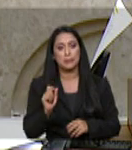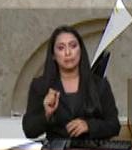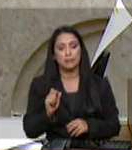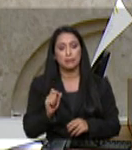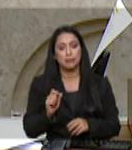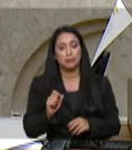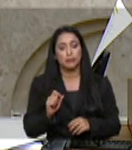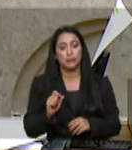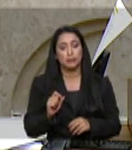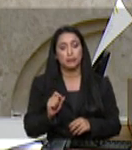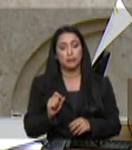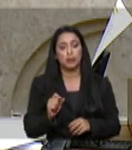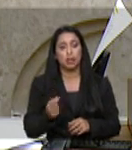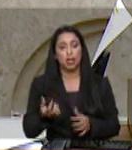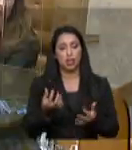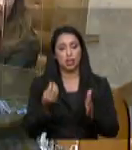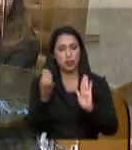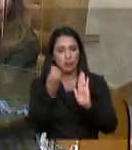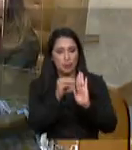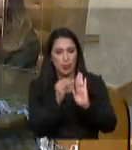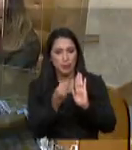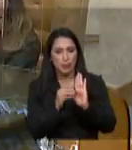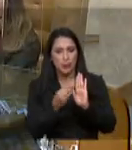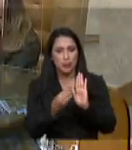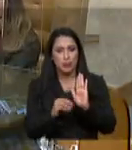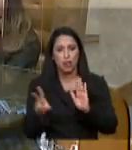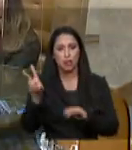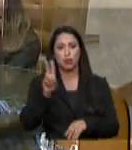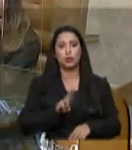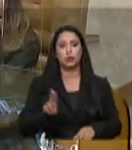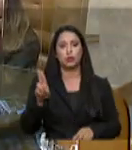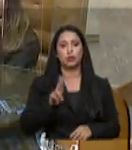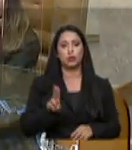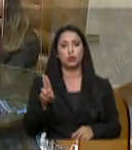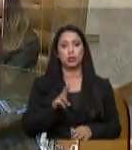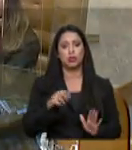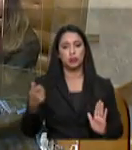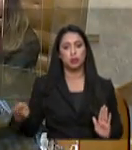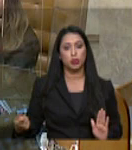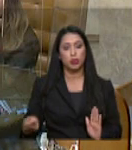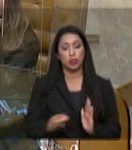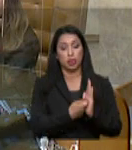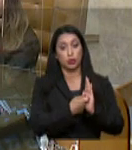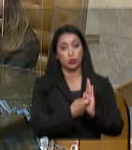essas expressões utilizadas pelo denunciado